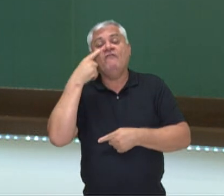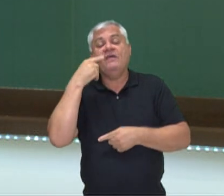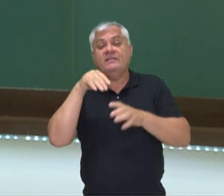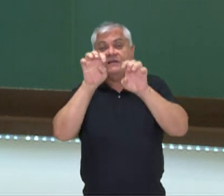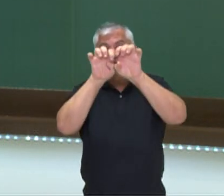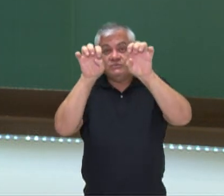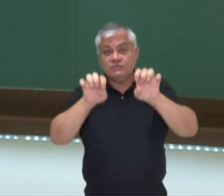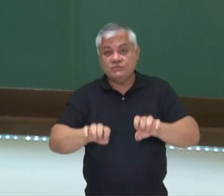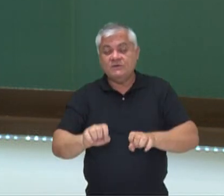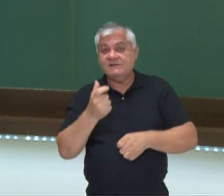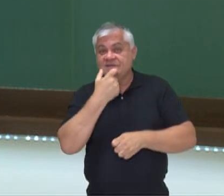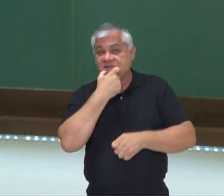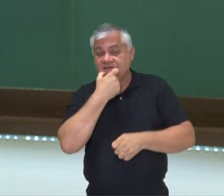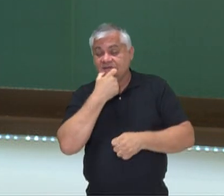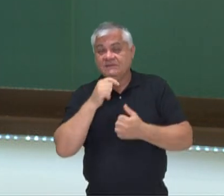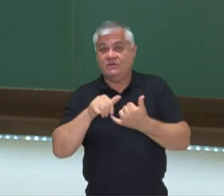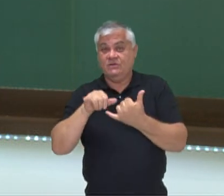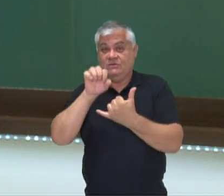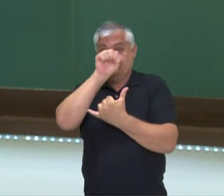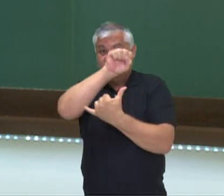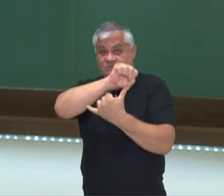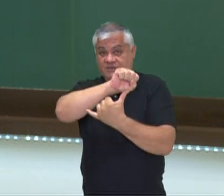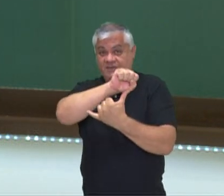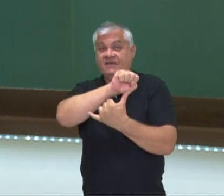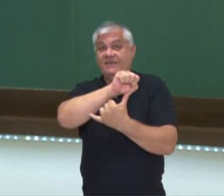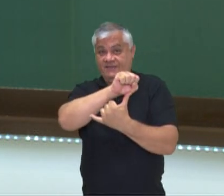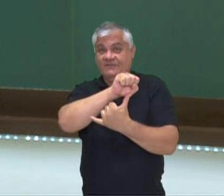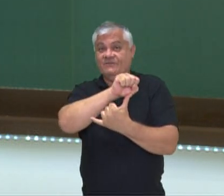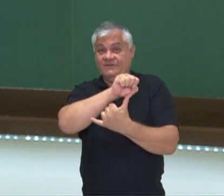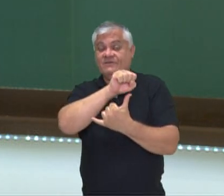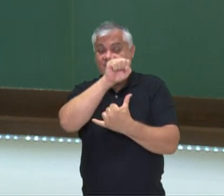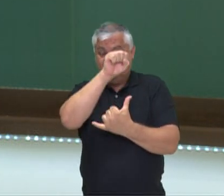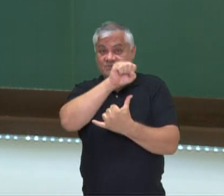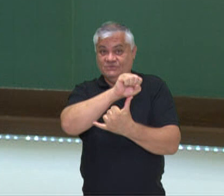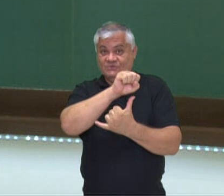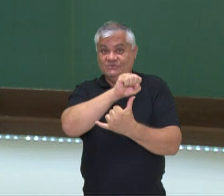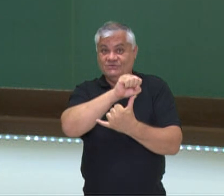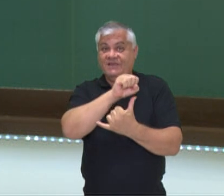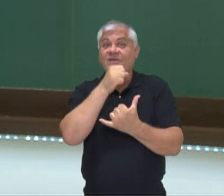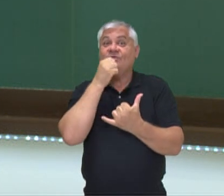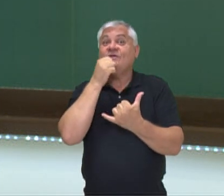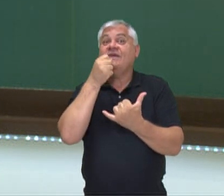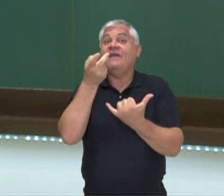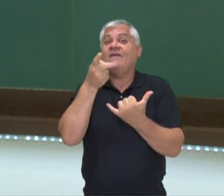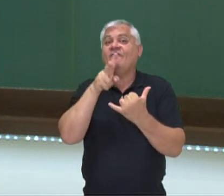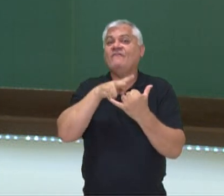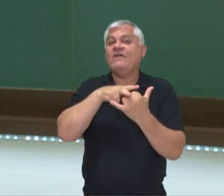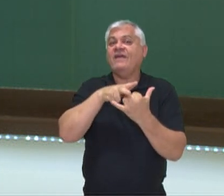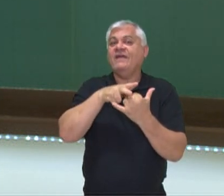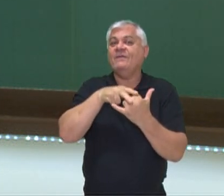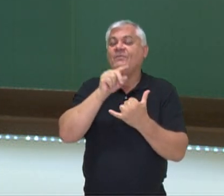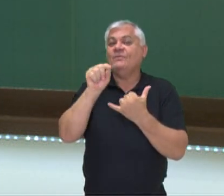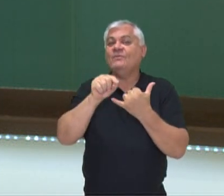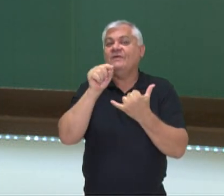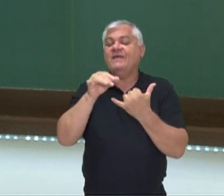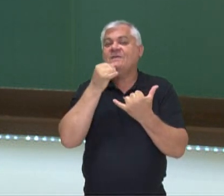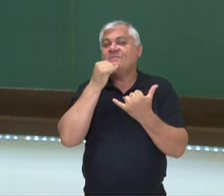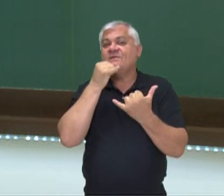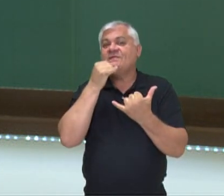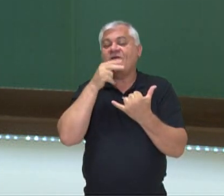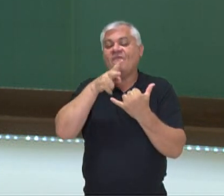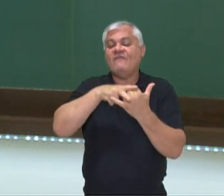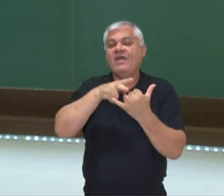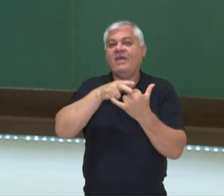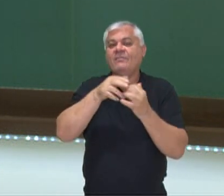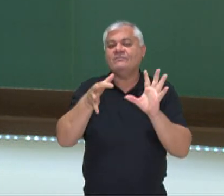estrutura. Sujeito, a partícula que te coloca no futuro e o seu verbo